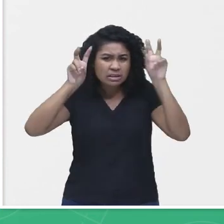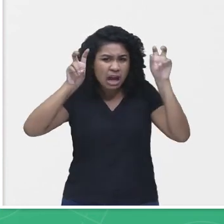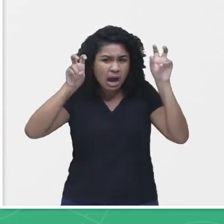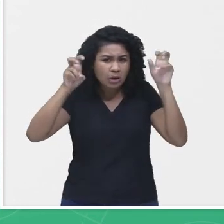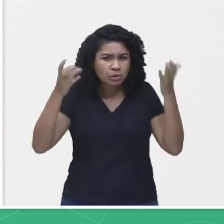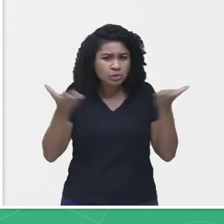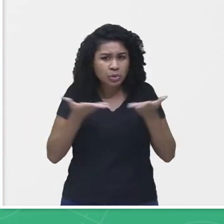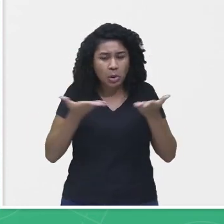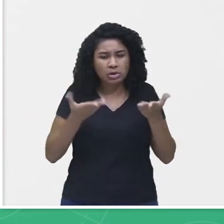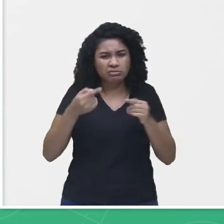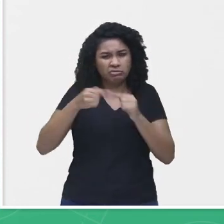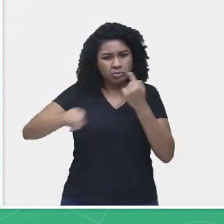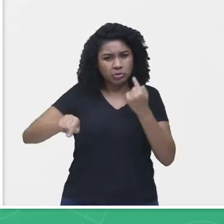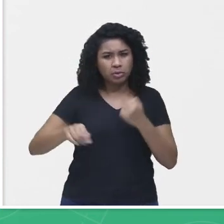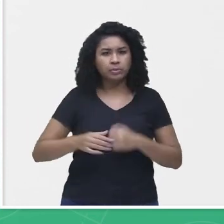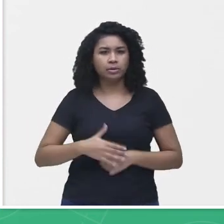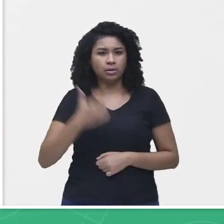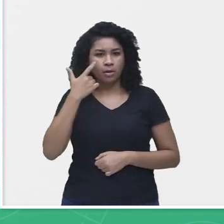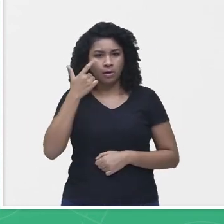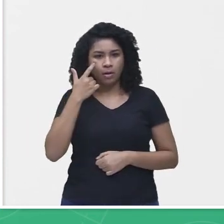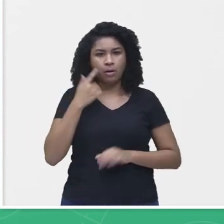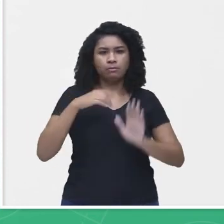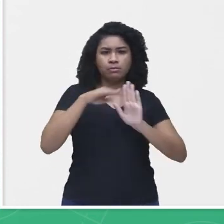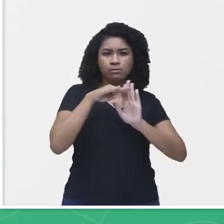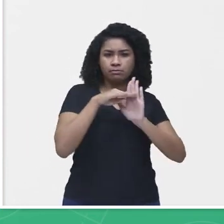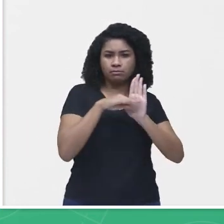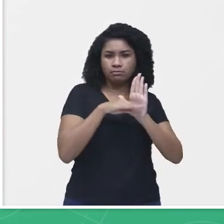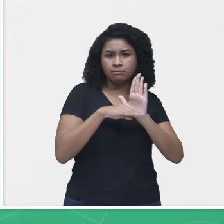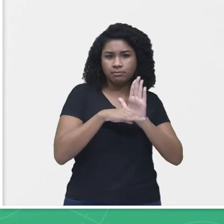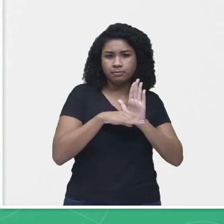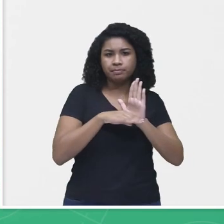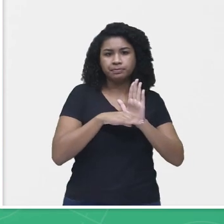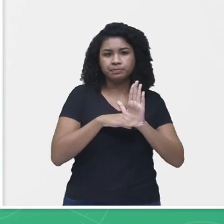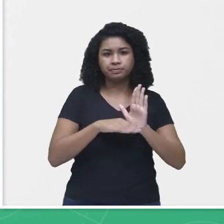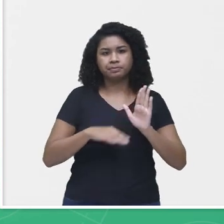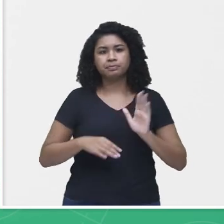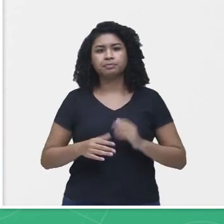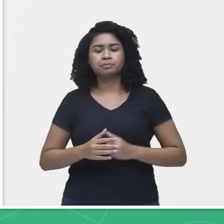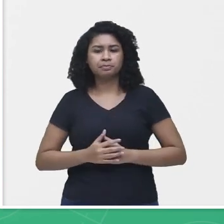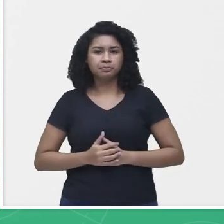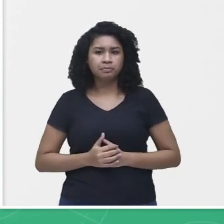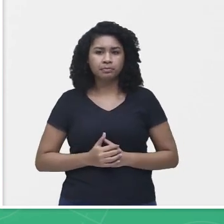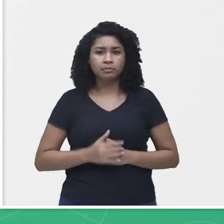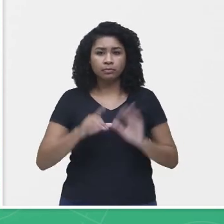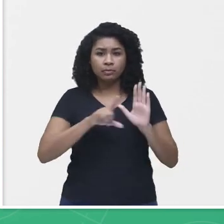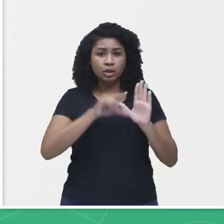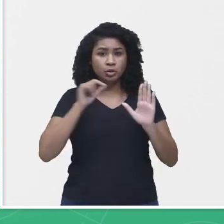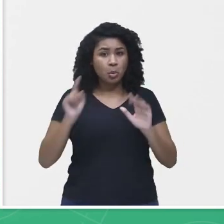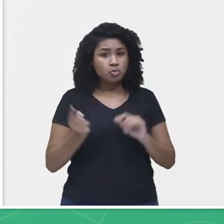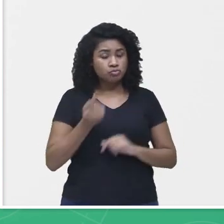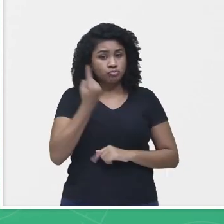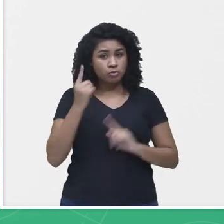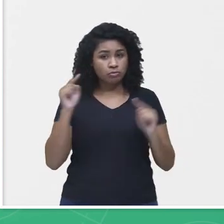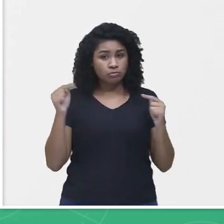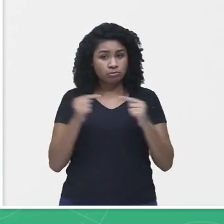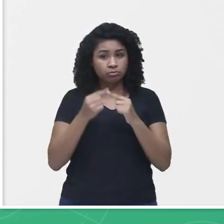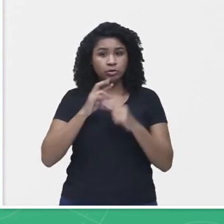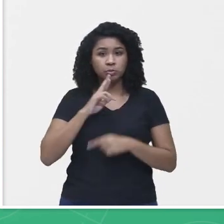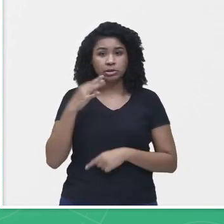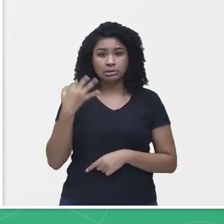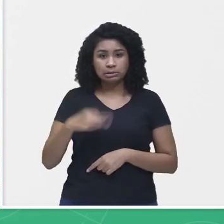movimentos peristálticos. Letra C, movimentos circulares. Letra D, movimentos da